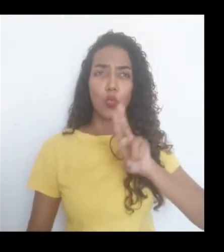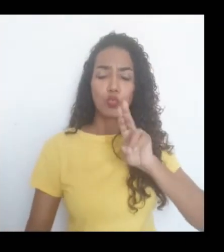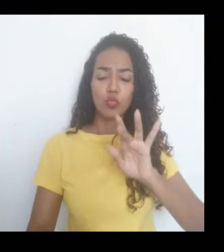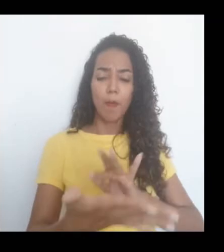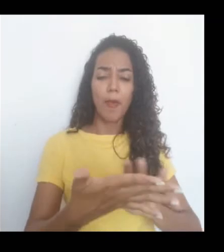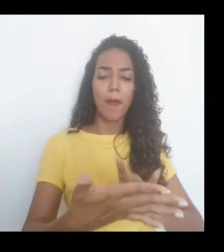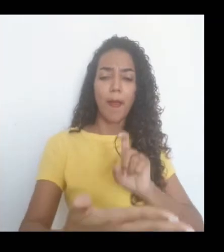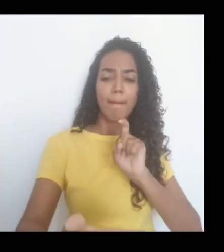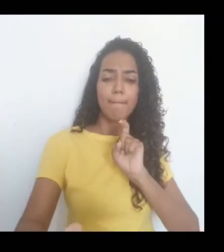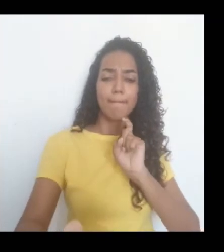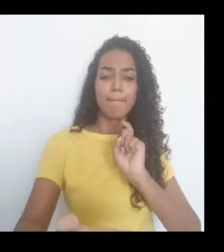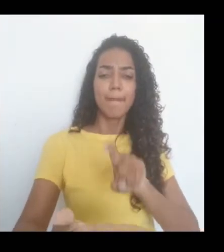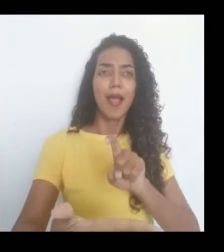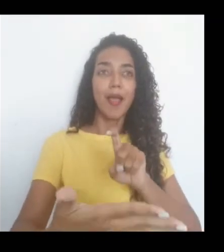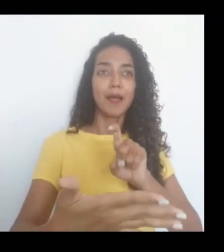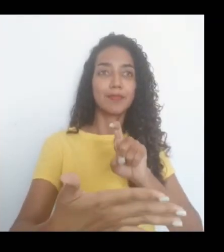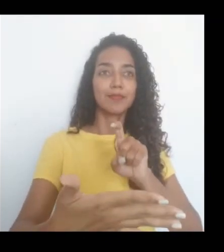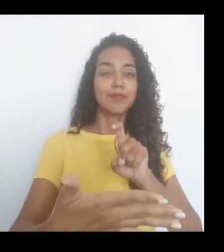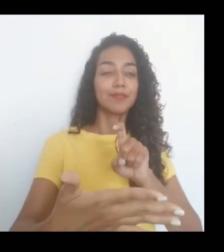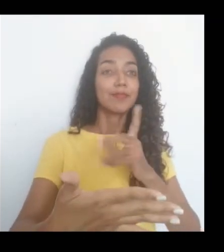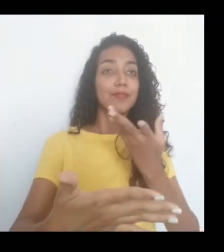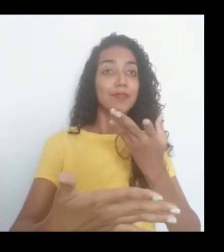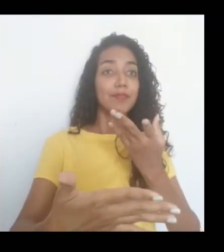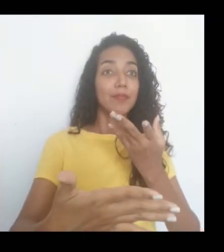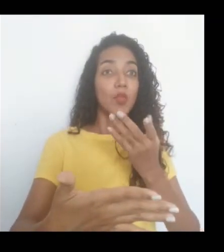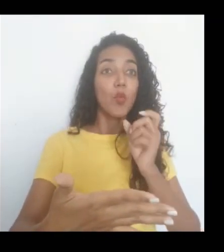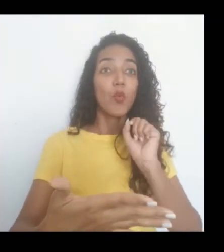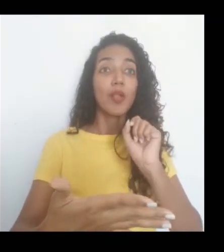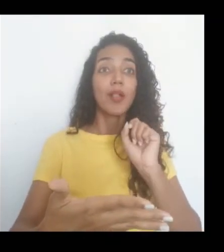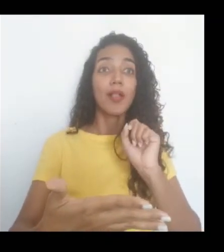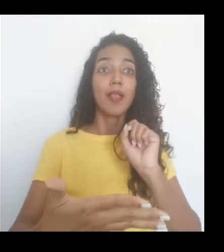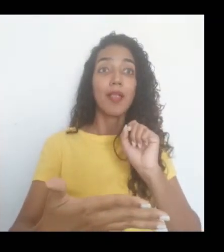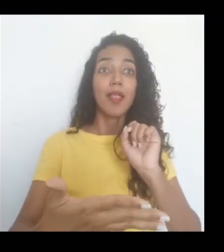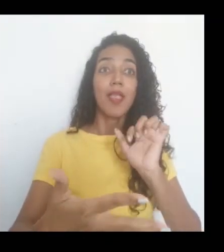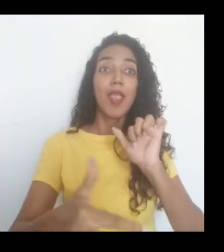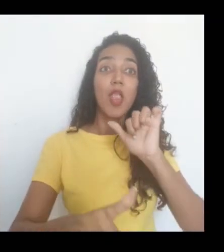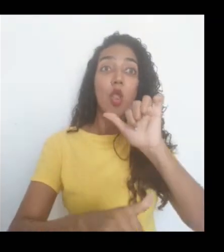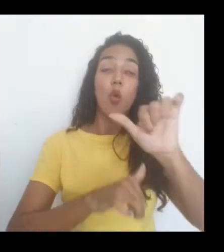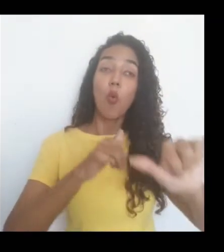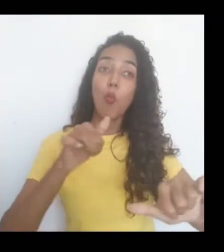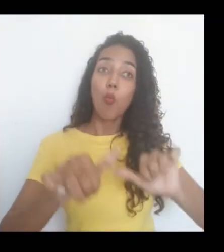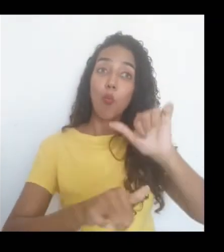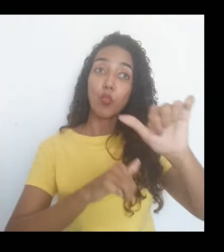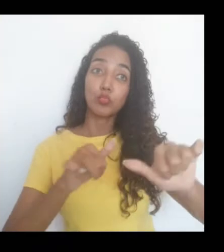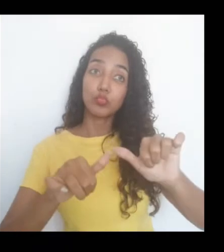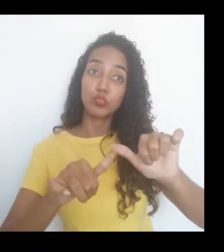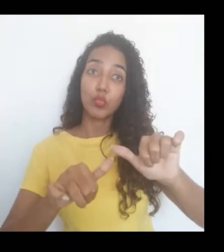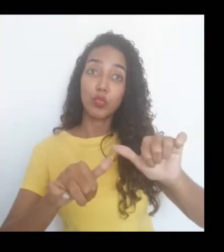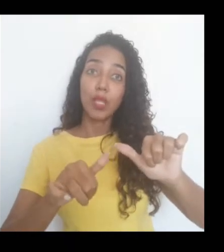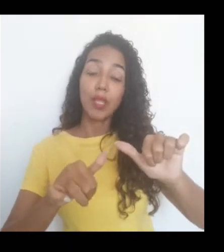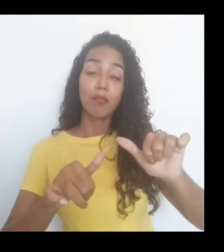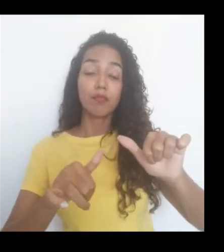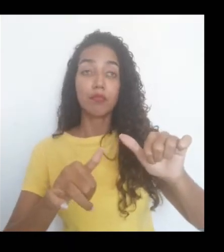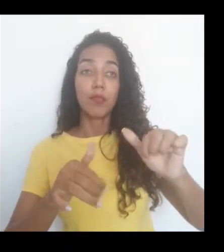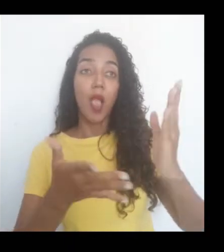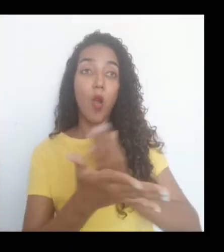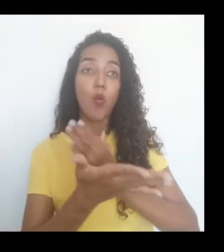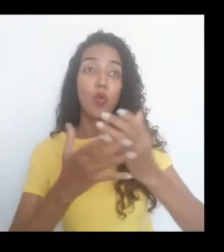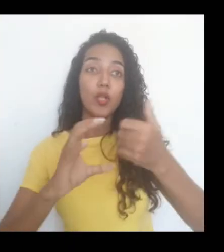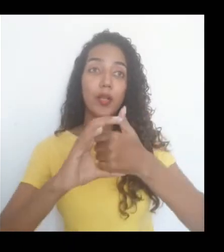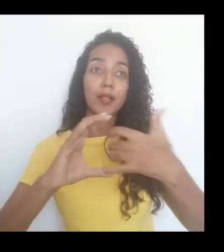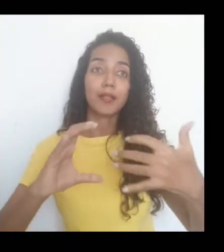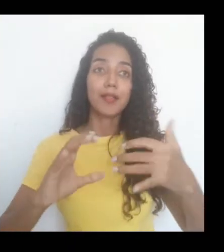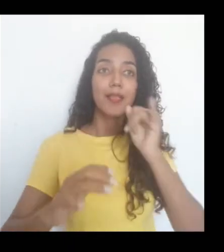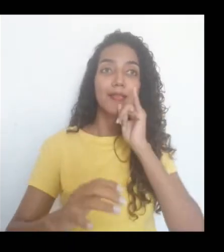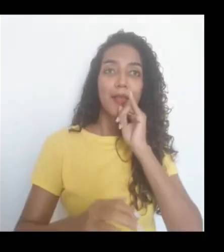aqui, eu acabo impactando ou alterando o valor de um determinado atributo. Se eu mandar reproduzir aqui, provavelmente esse atributo